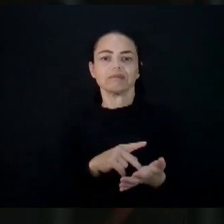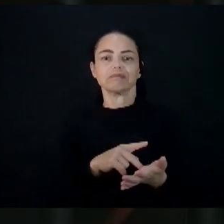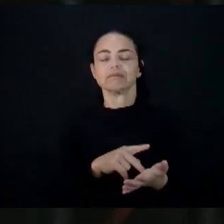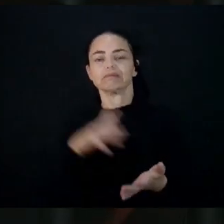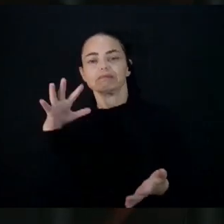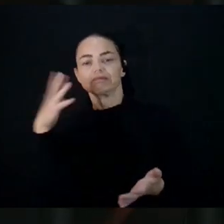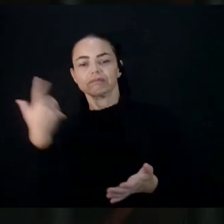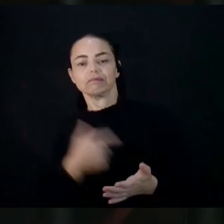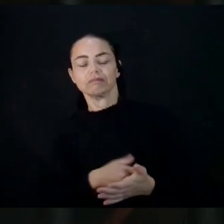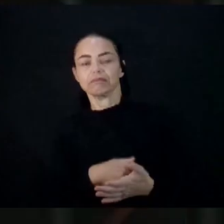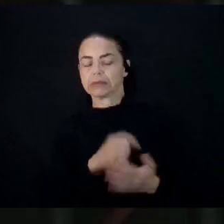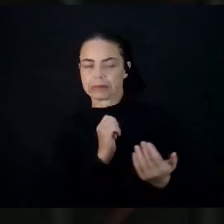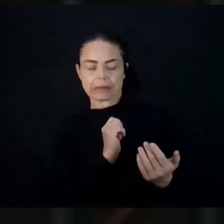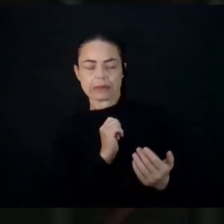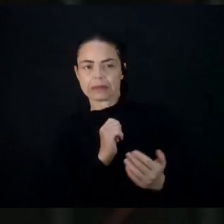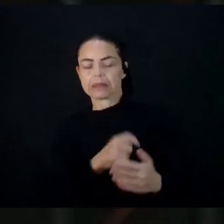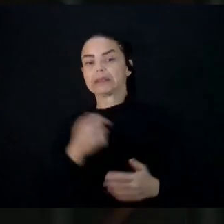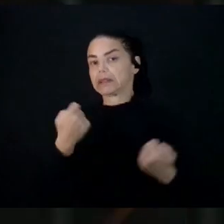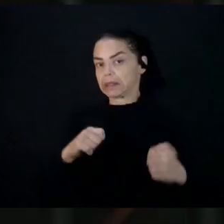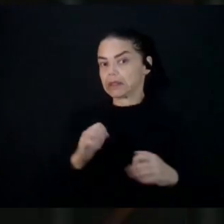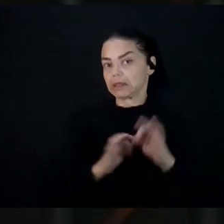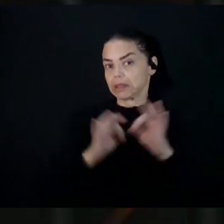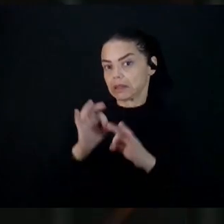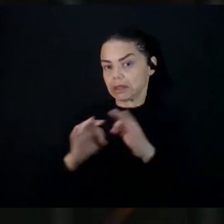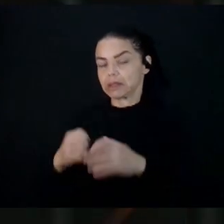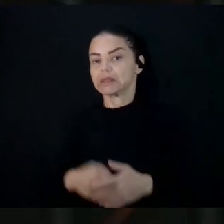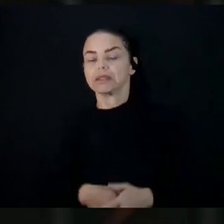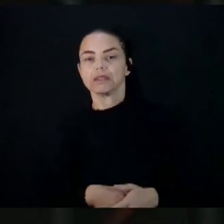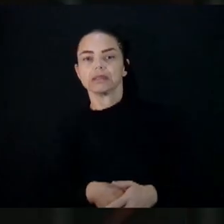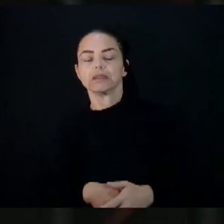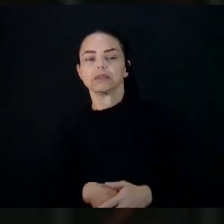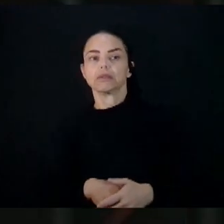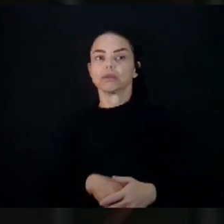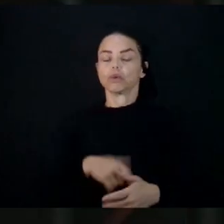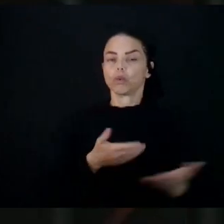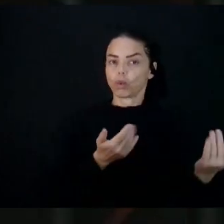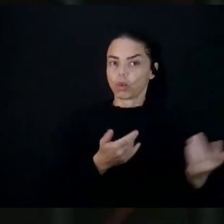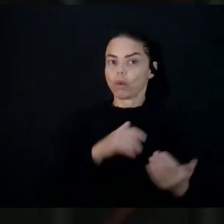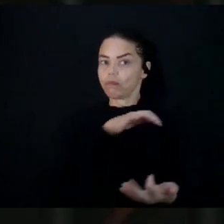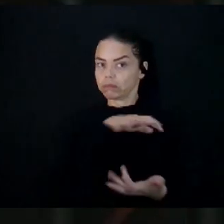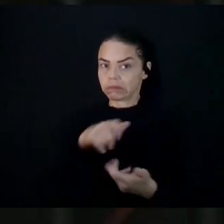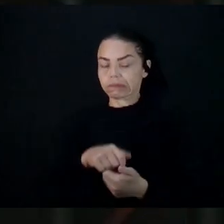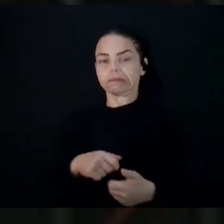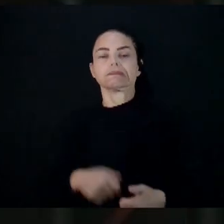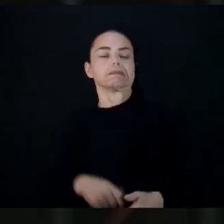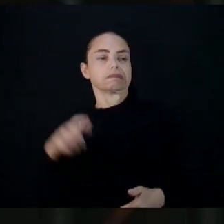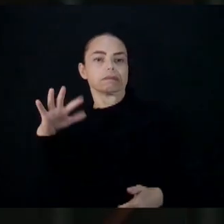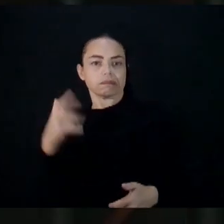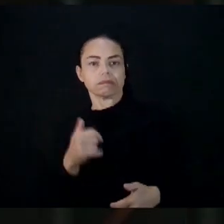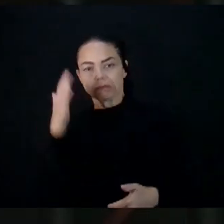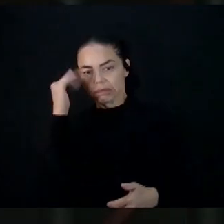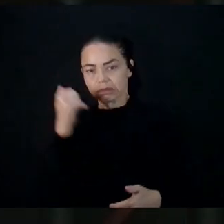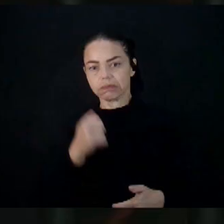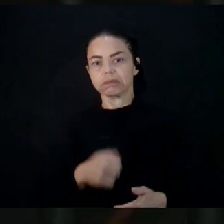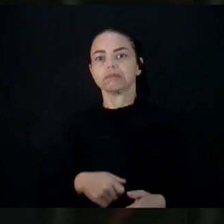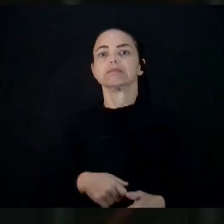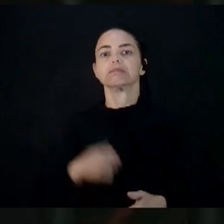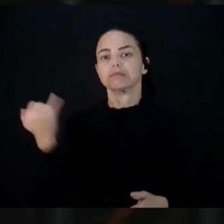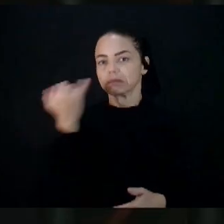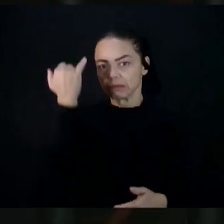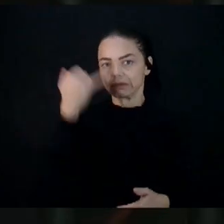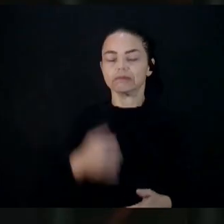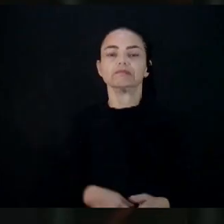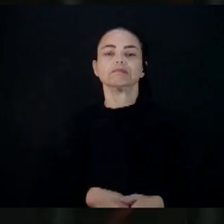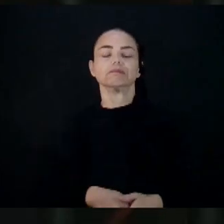de mascarar, não. A gente tem que preparar o jovem para o mundo. E no mundo acontece isso e a gente sabe que sim. Então é importante a gente estar aí